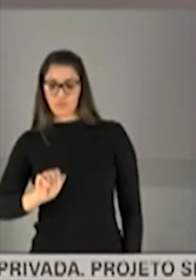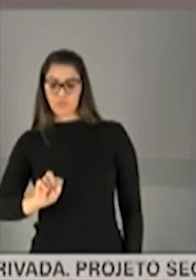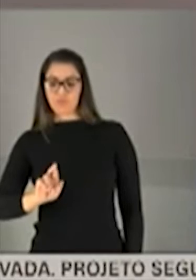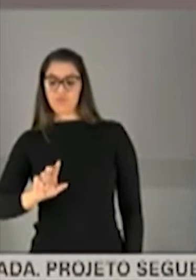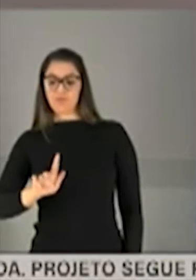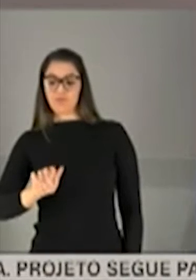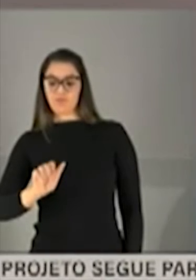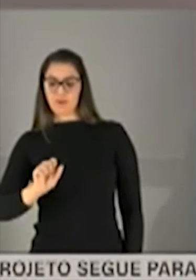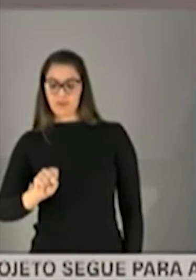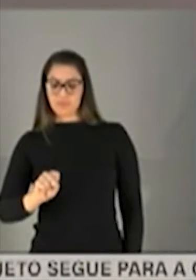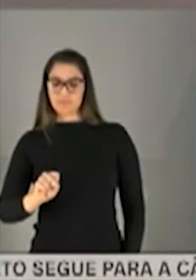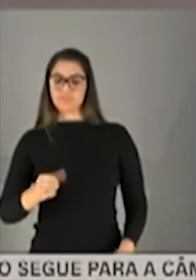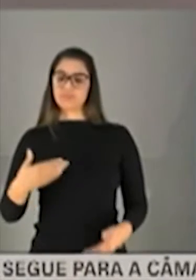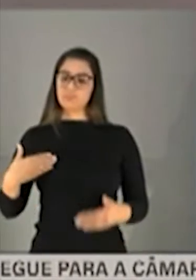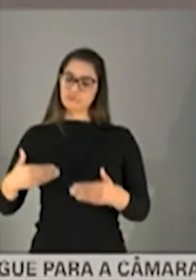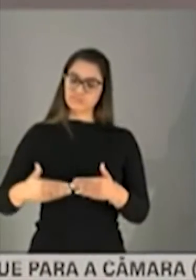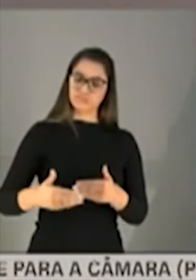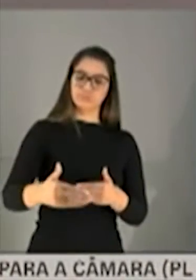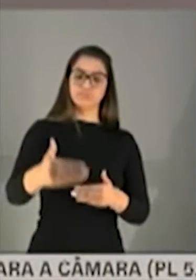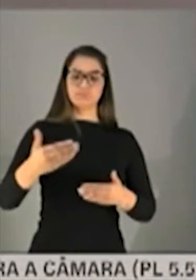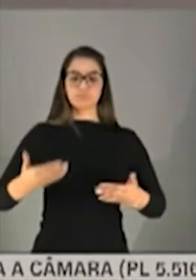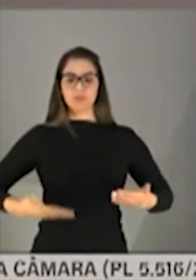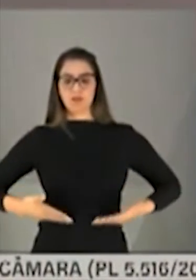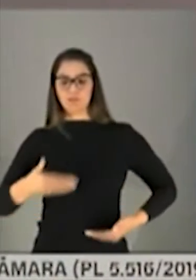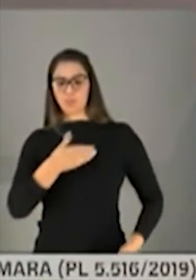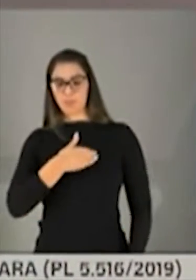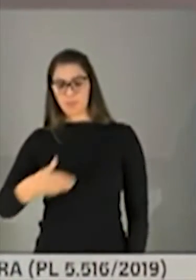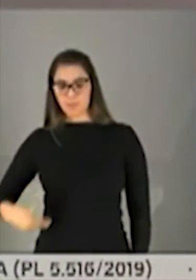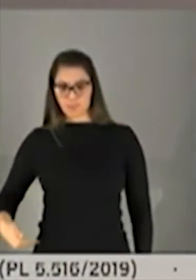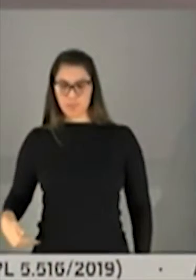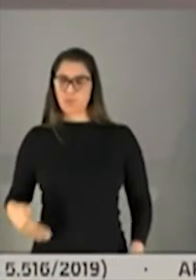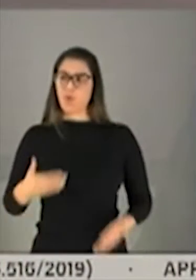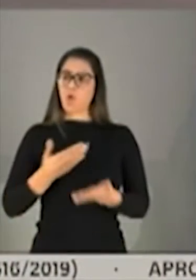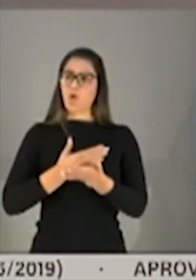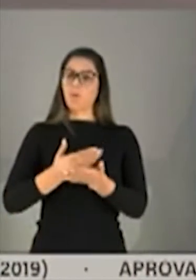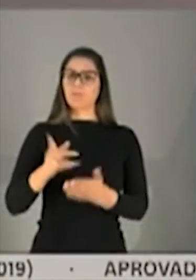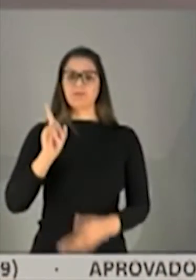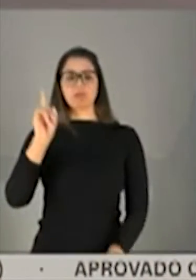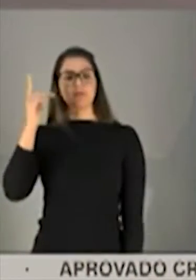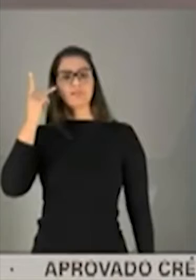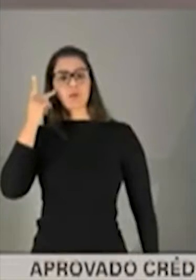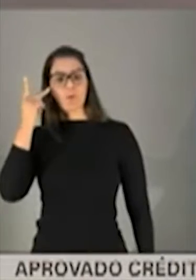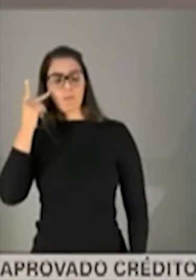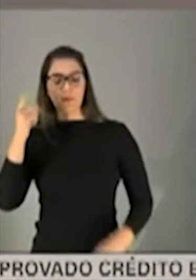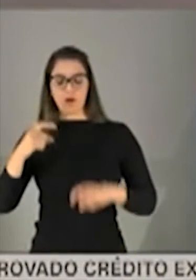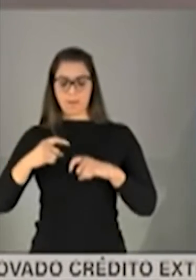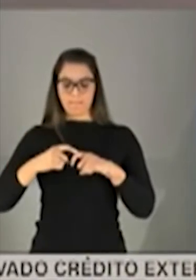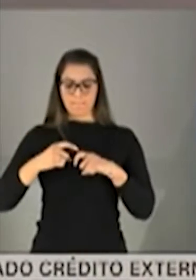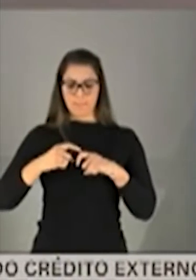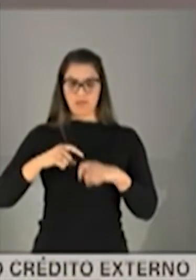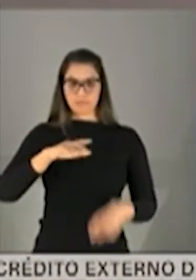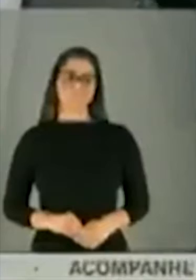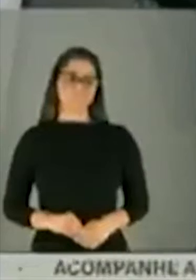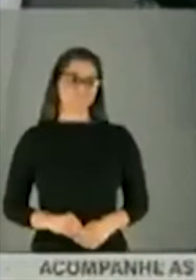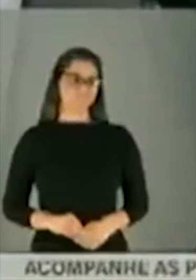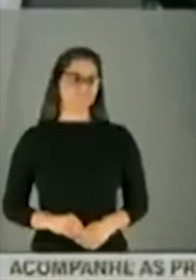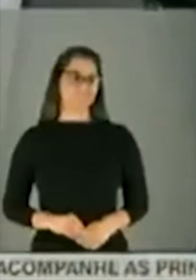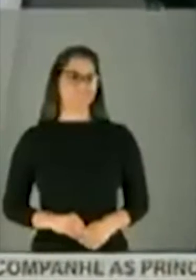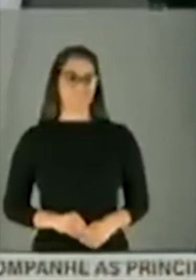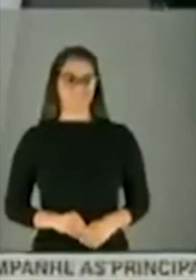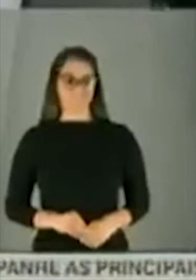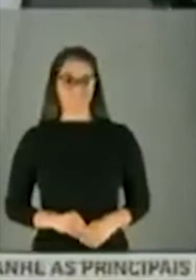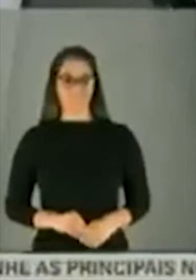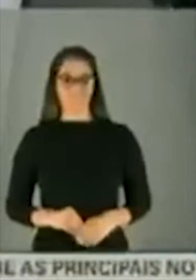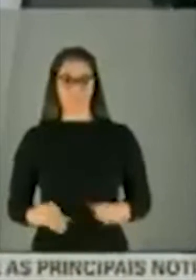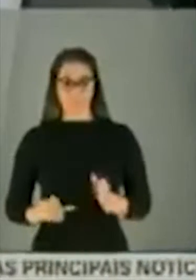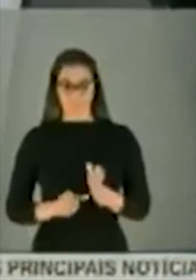a população. Frisou que mortes poderiam ter sido evitadas se mais vacinas tivessem sido adquiridas com maior antecedência. Primeira